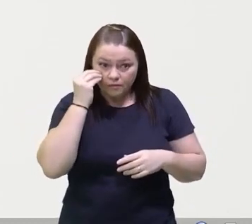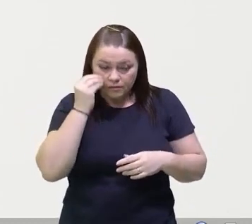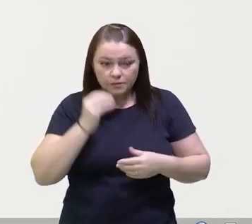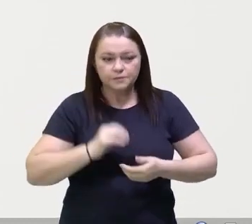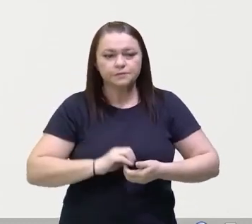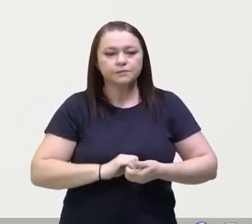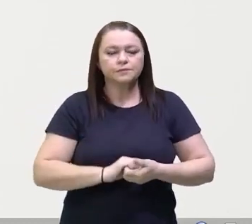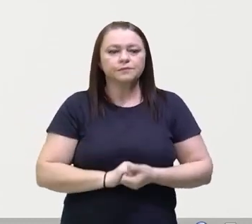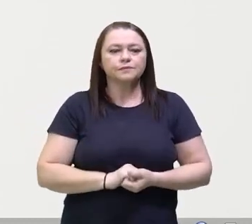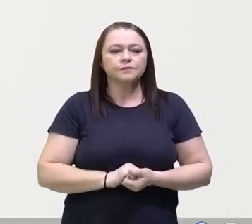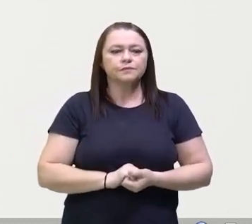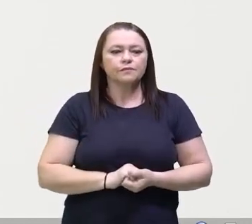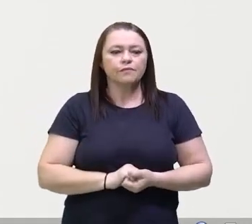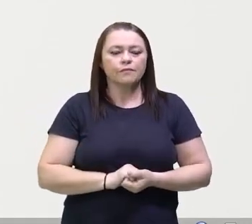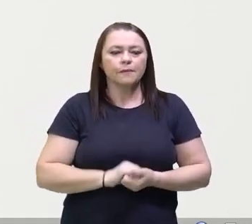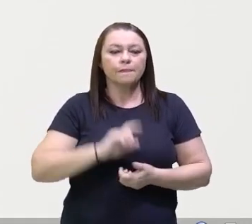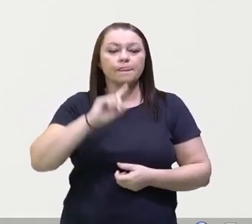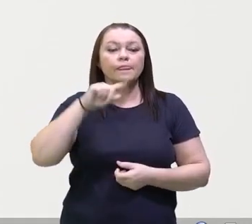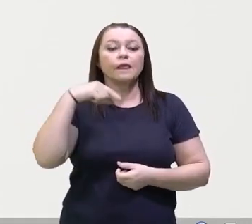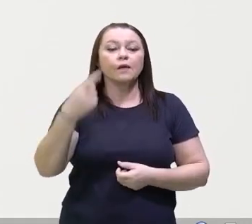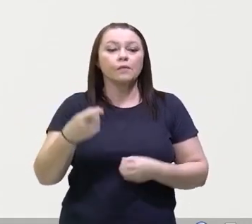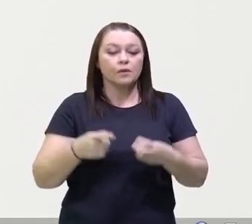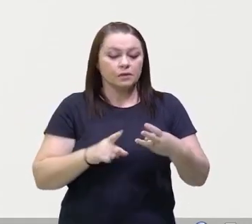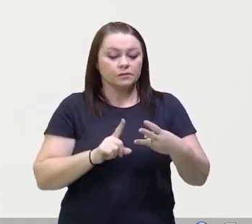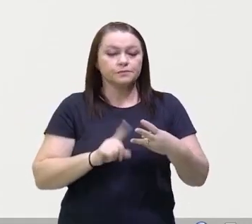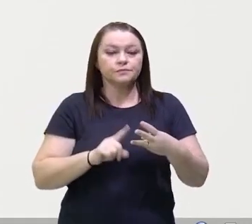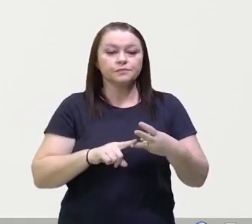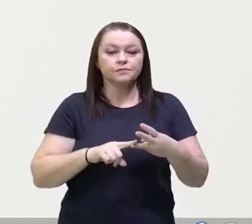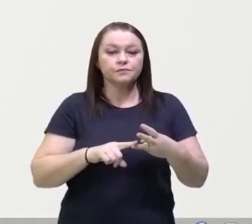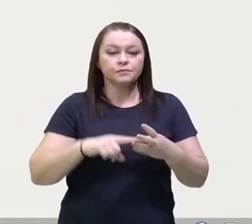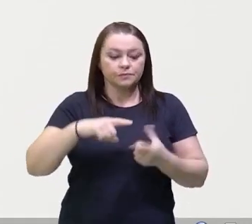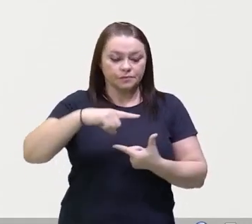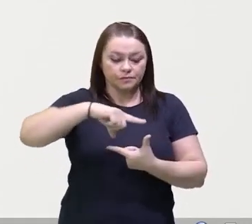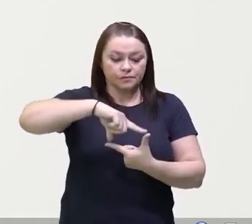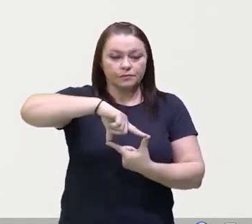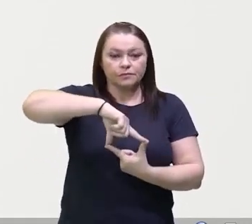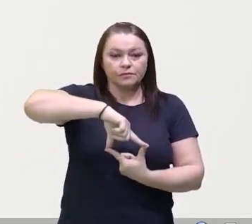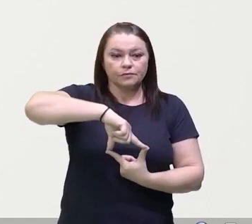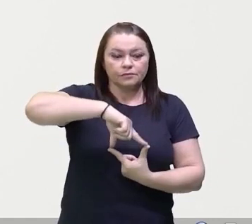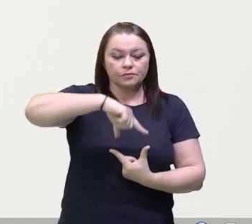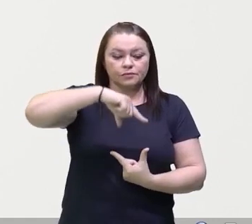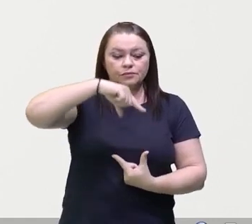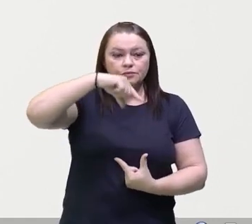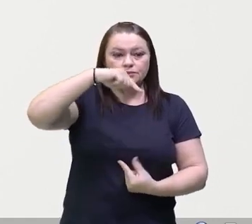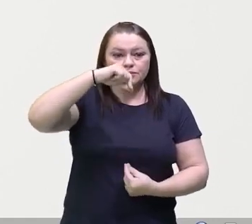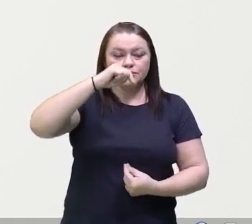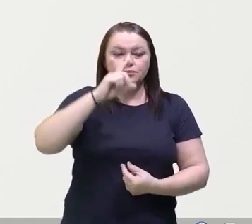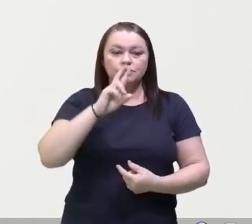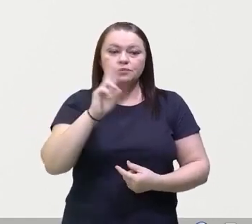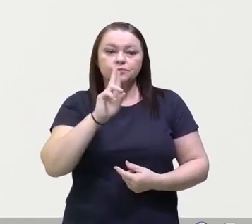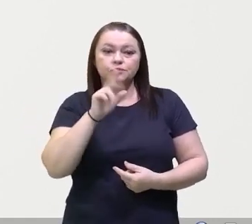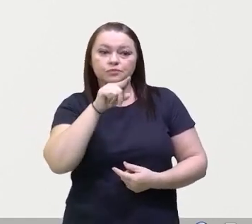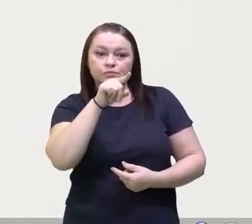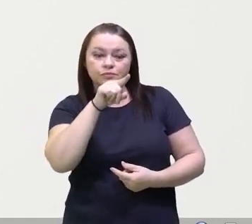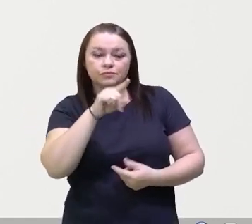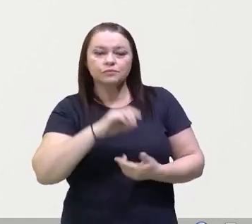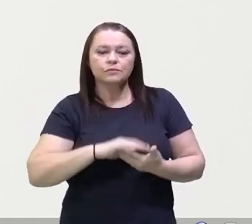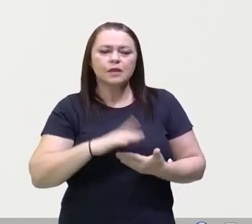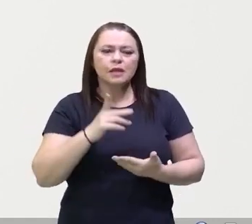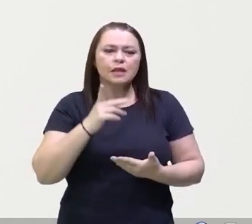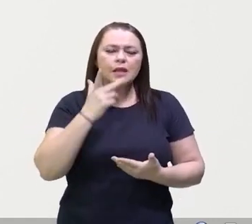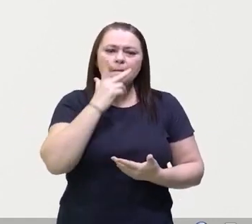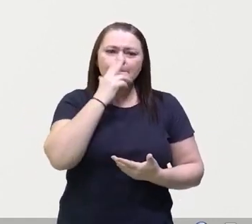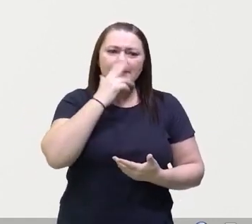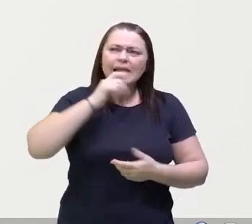paralelogramo. Próximo quadrilátero é o losango. Olha, professor, parece com uma pipa ou